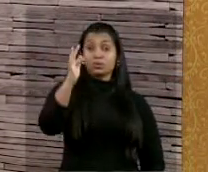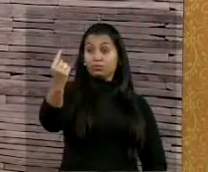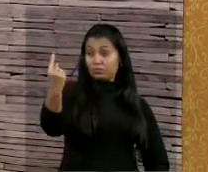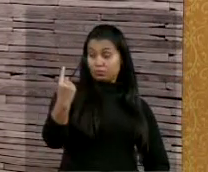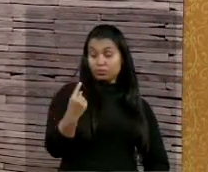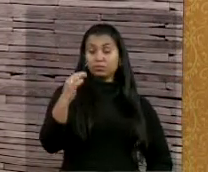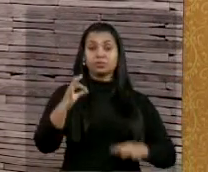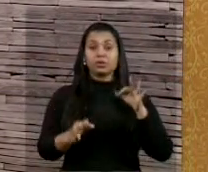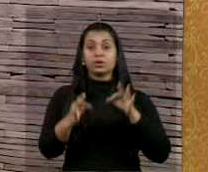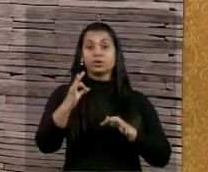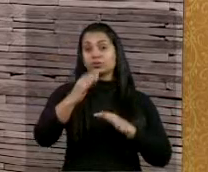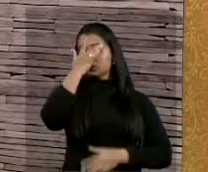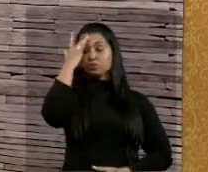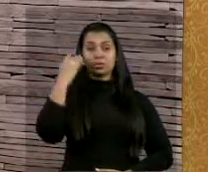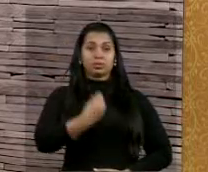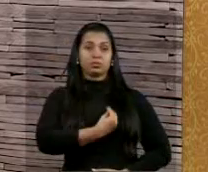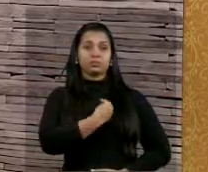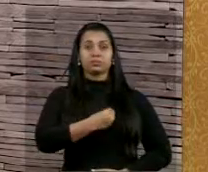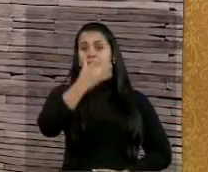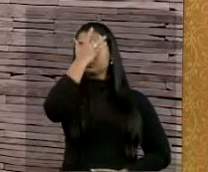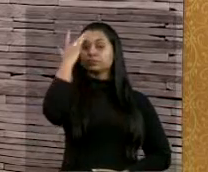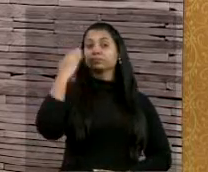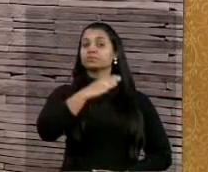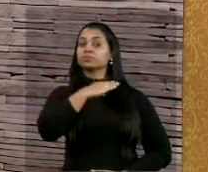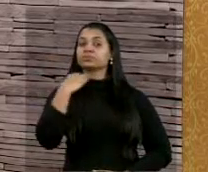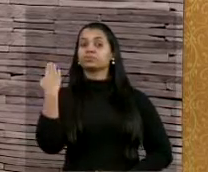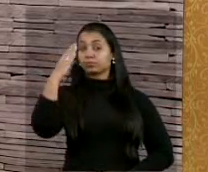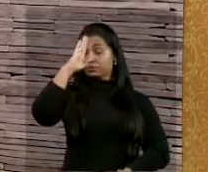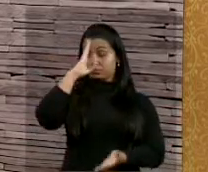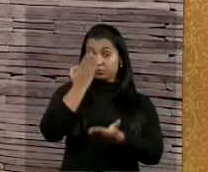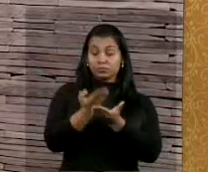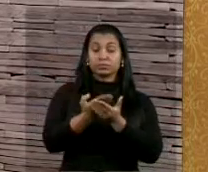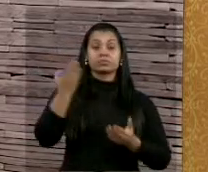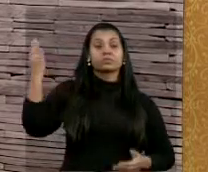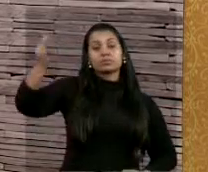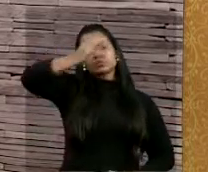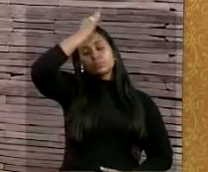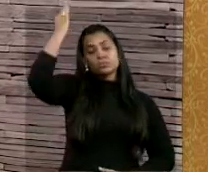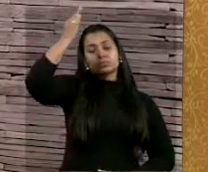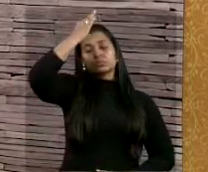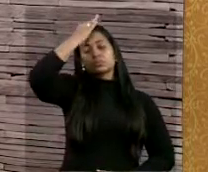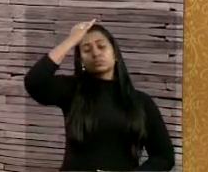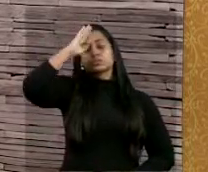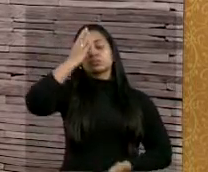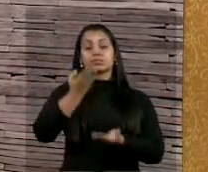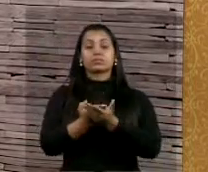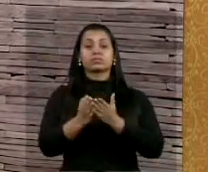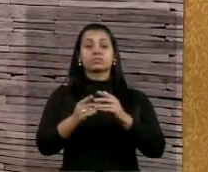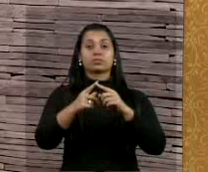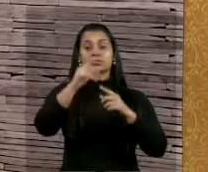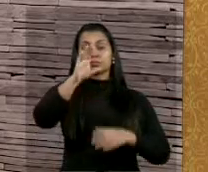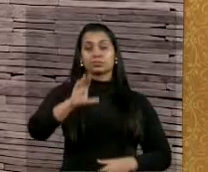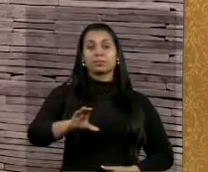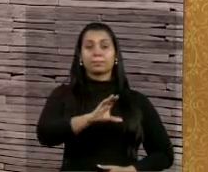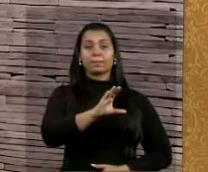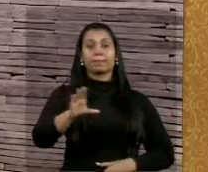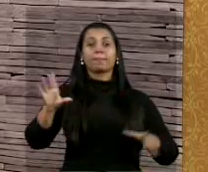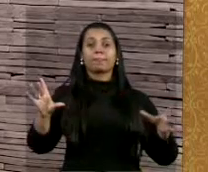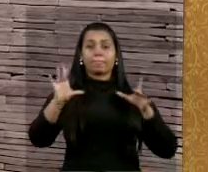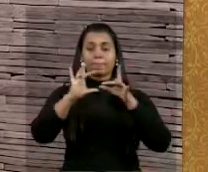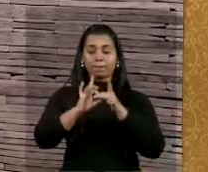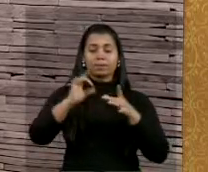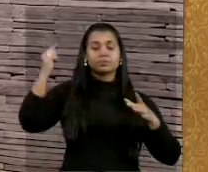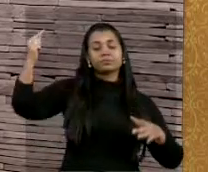Pai Todo-Poderoso, donde há de vir a julgar os vivos e os mortos. Creio no Espírito Santo, na Santa Igreja